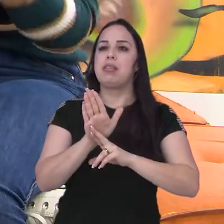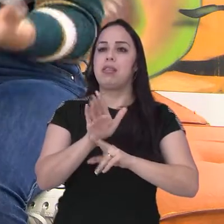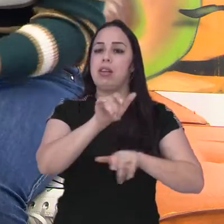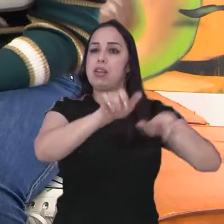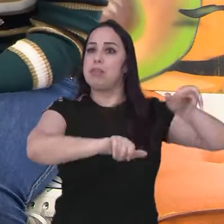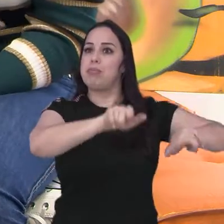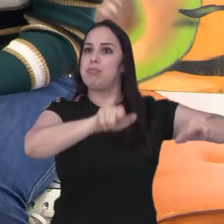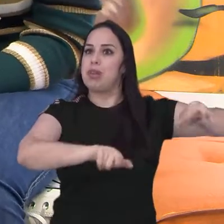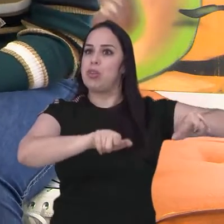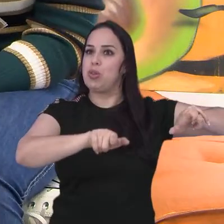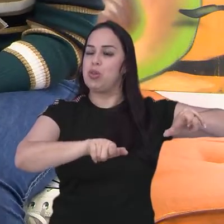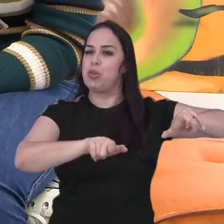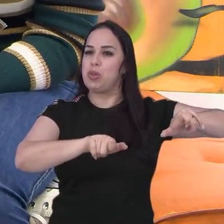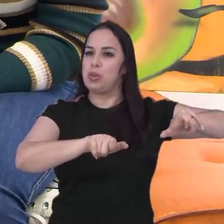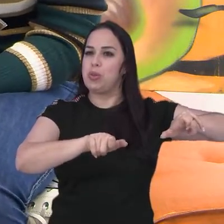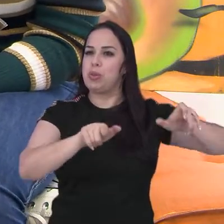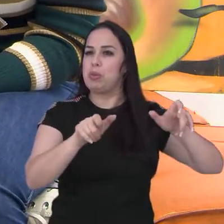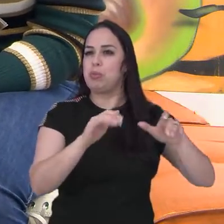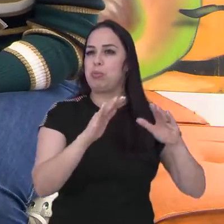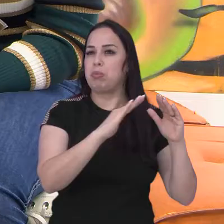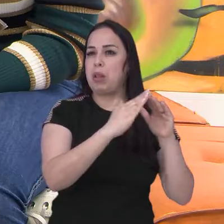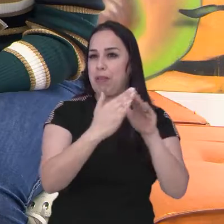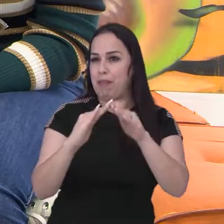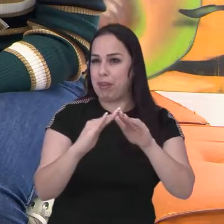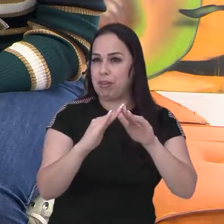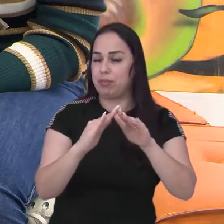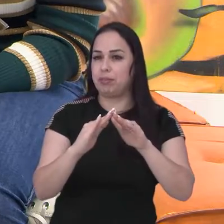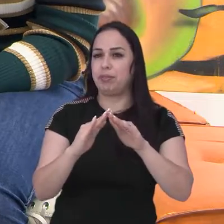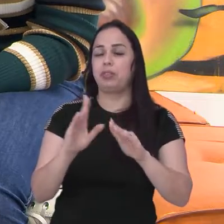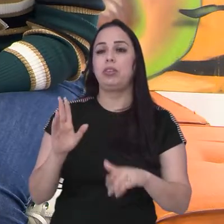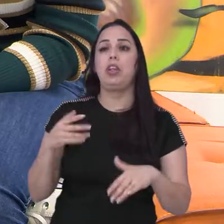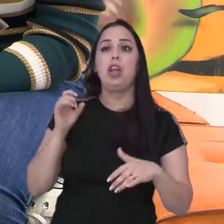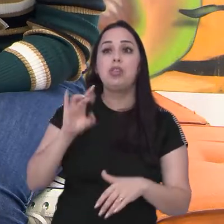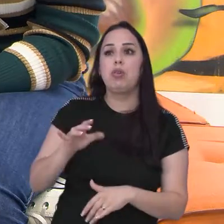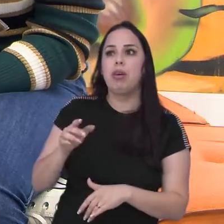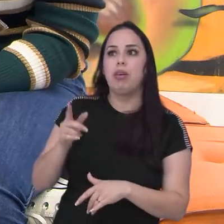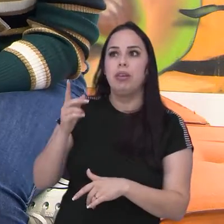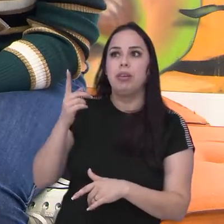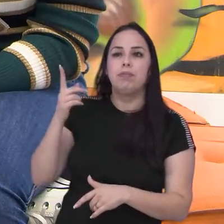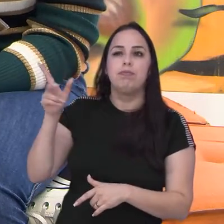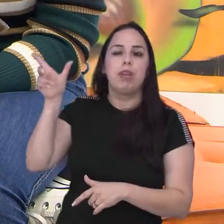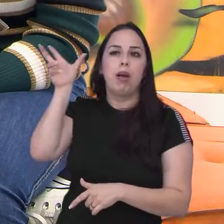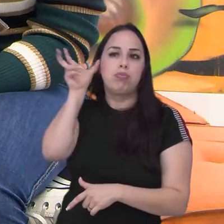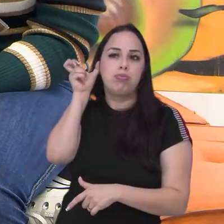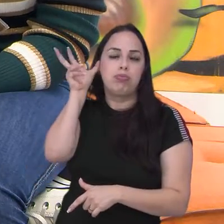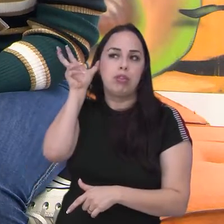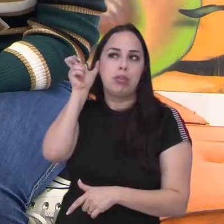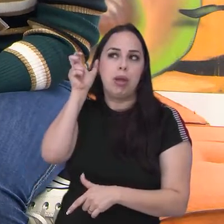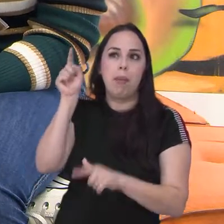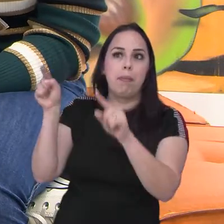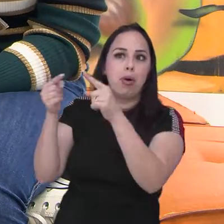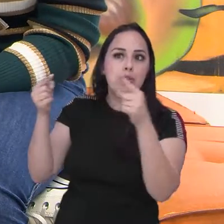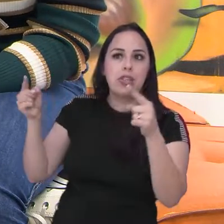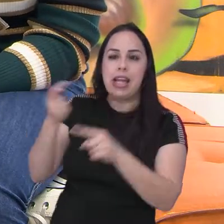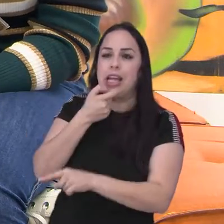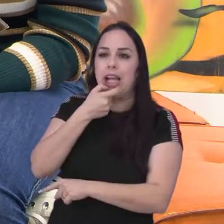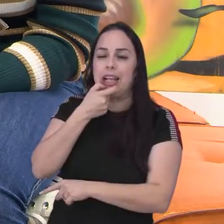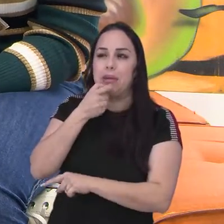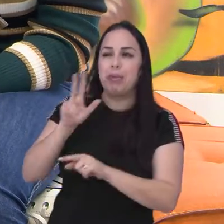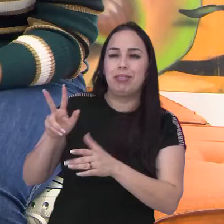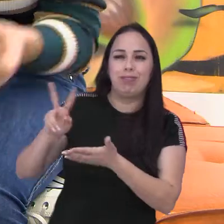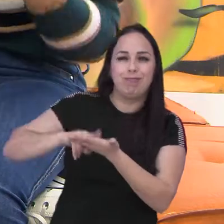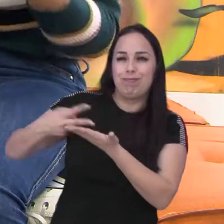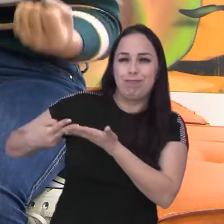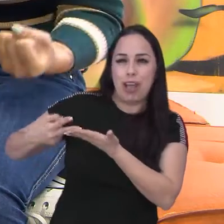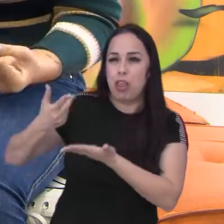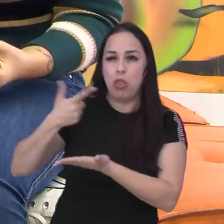sentia representado, né? E aí, eu nunca tinha ouvido, a gente tinha ouvido gringo, mas como a gente não sabia traduzir o que os